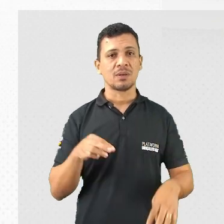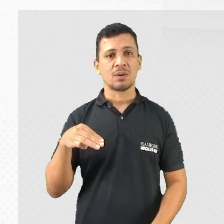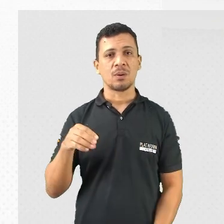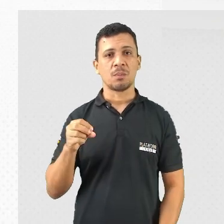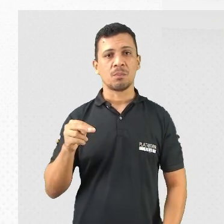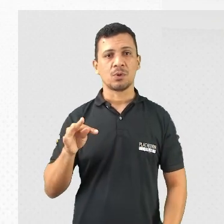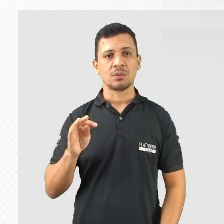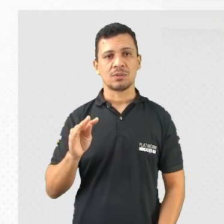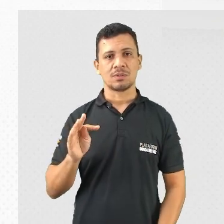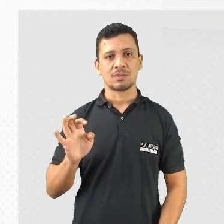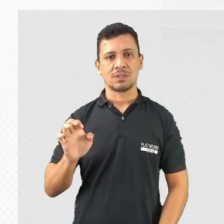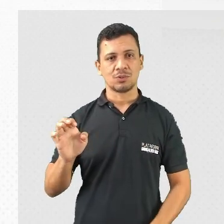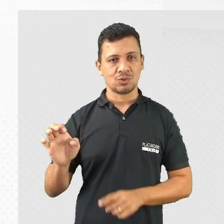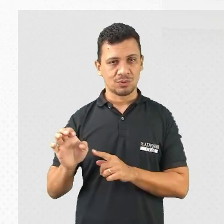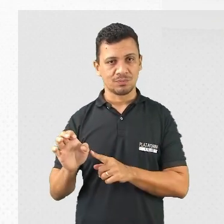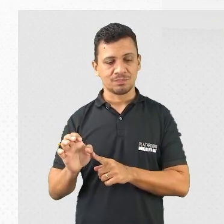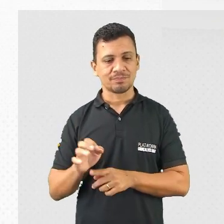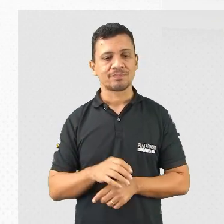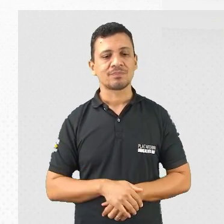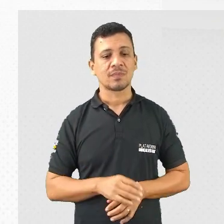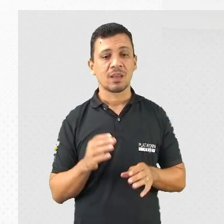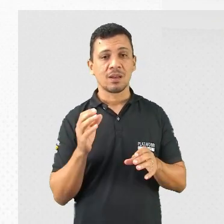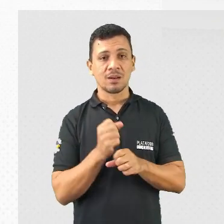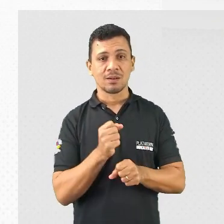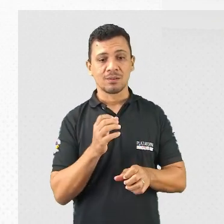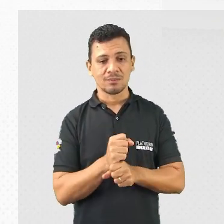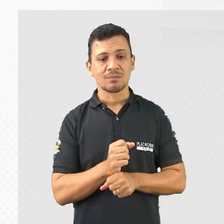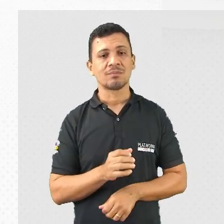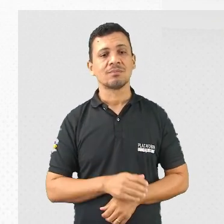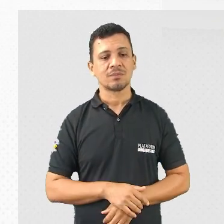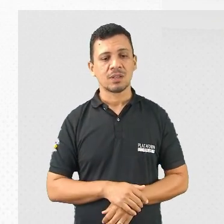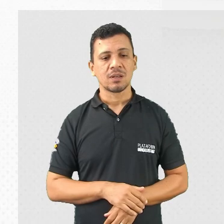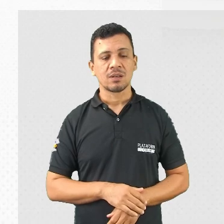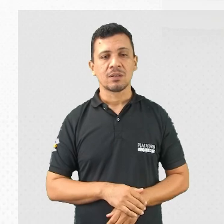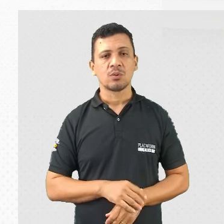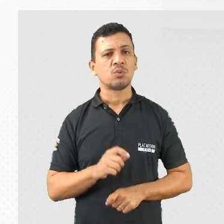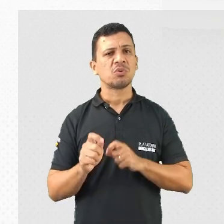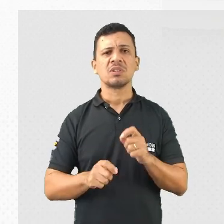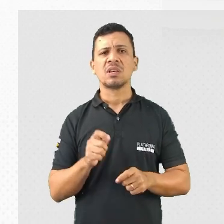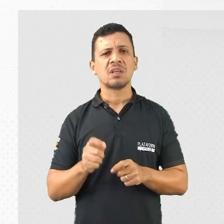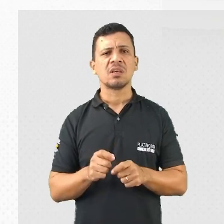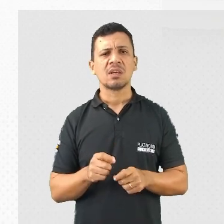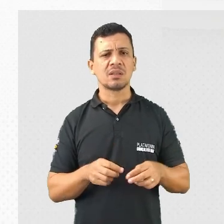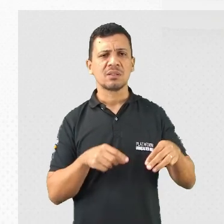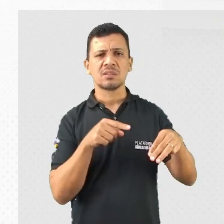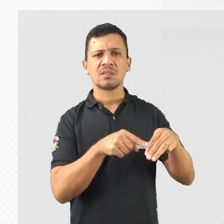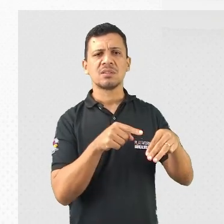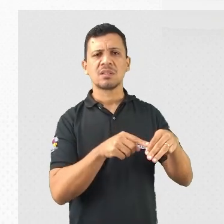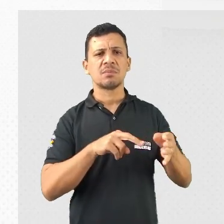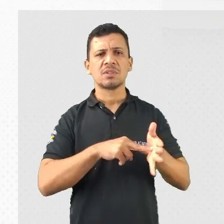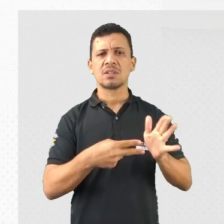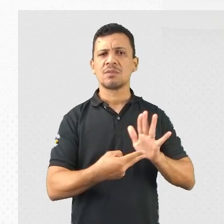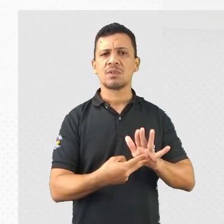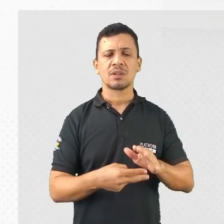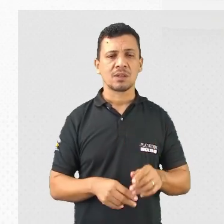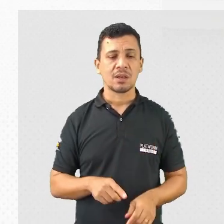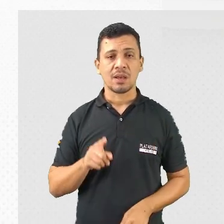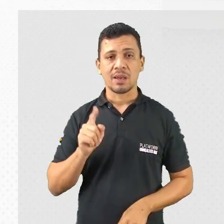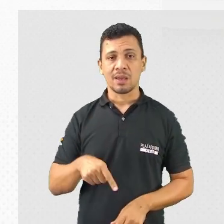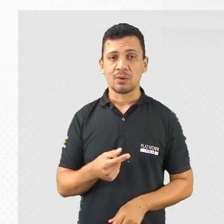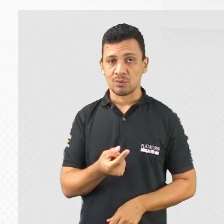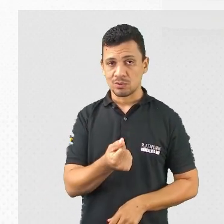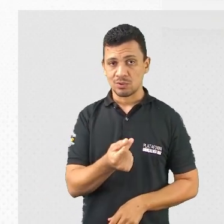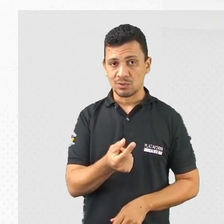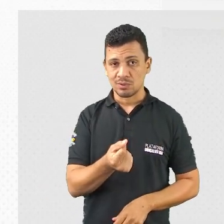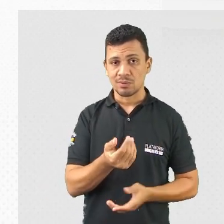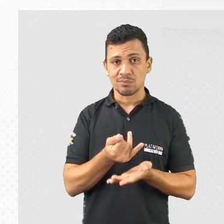montante, tá? Então a cálculo que já vai direto para o montante. O que é o montante, pessoal? O montante é o capital